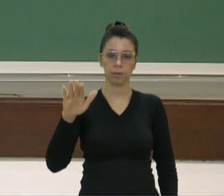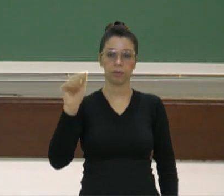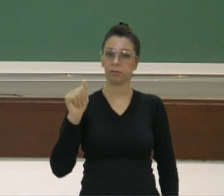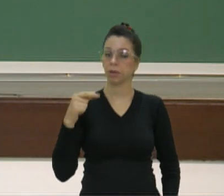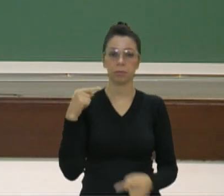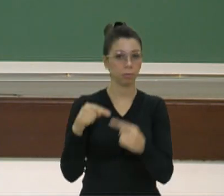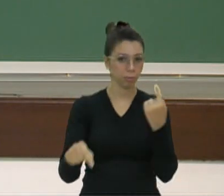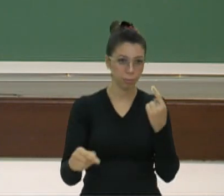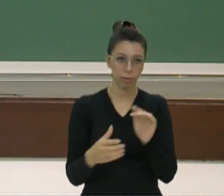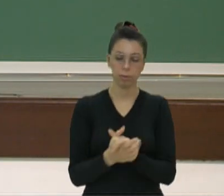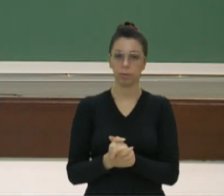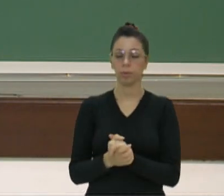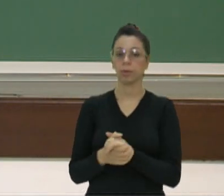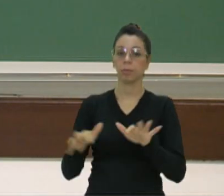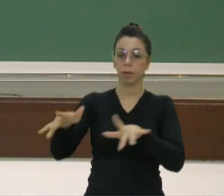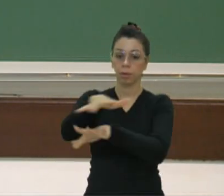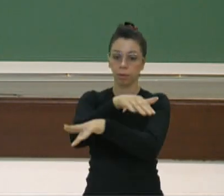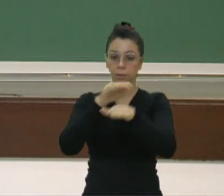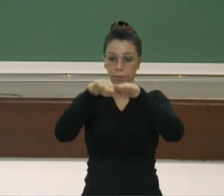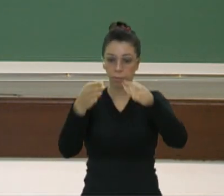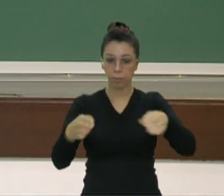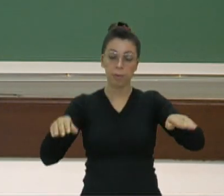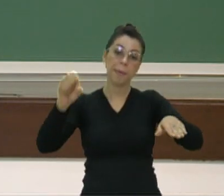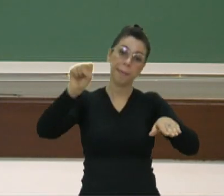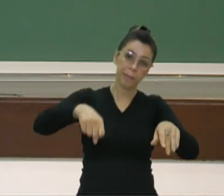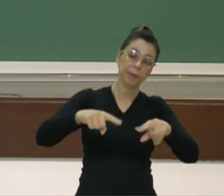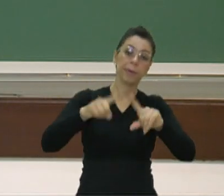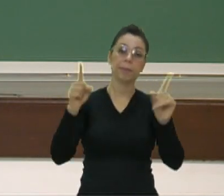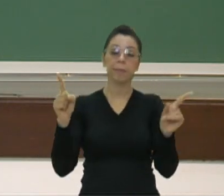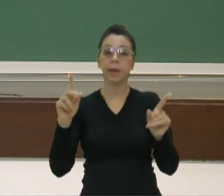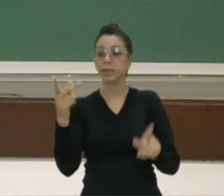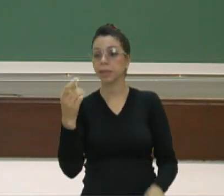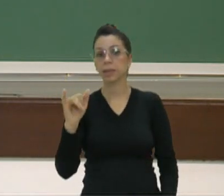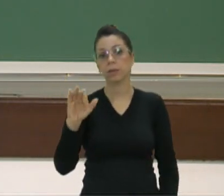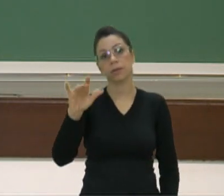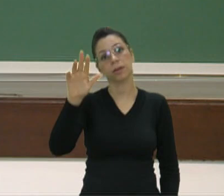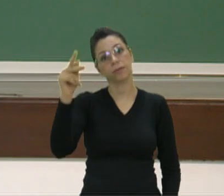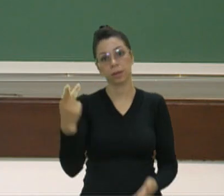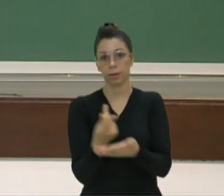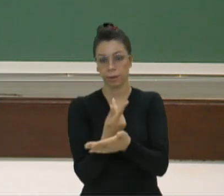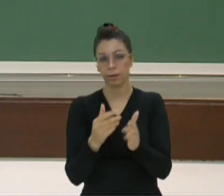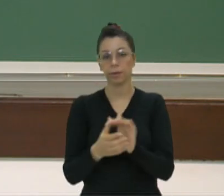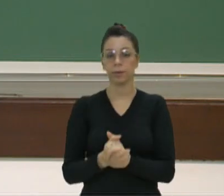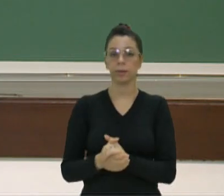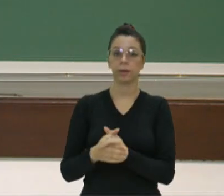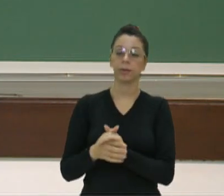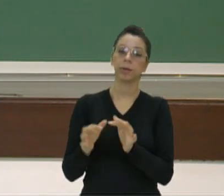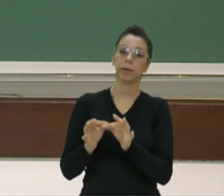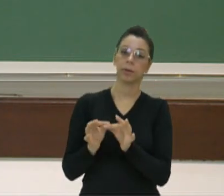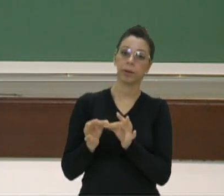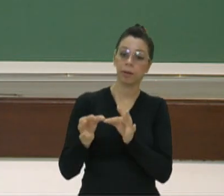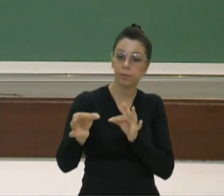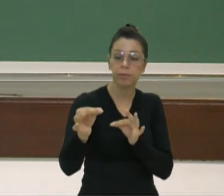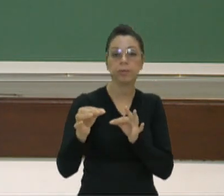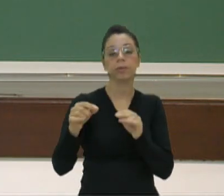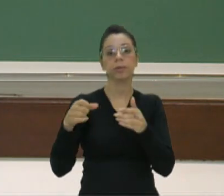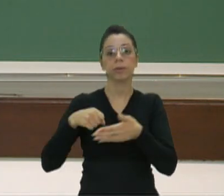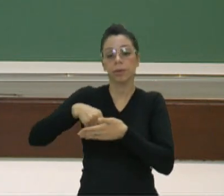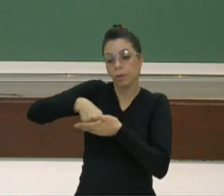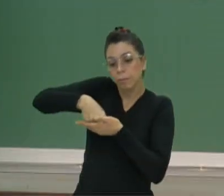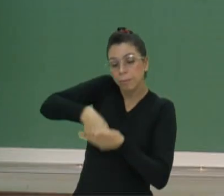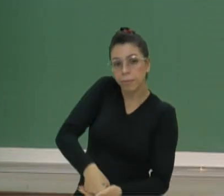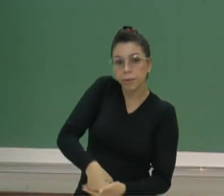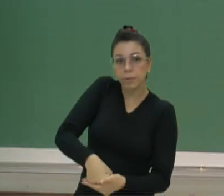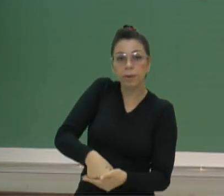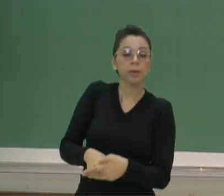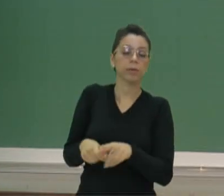encaixa. Correntes marítimas, sim, determinam, mas por causa da hidrografia não entra. Latitude determina e pressão é uma